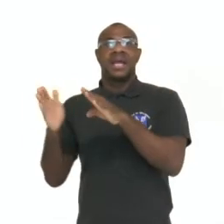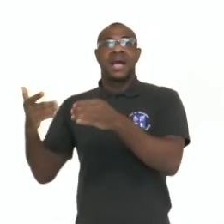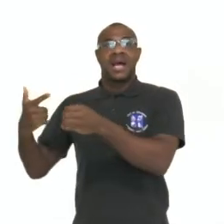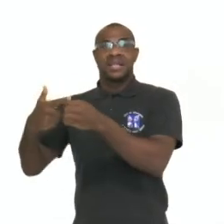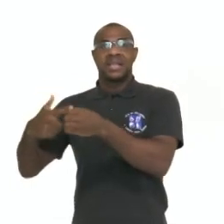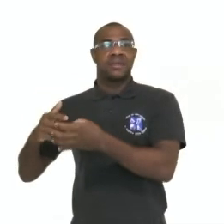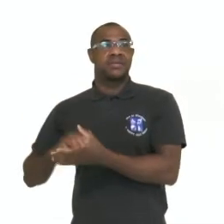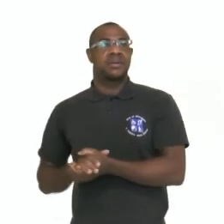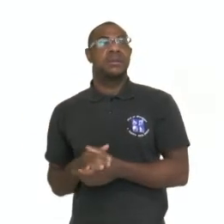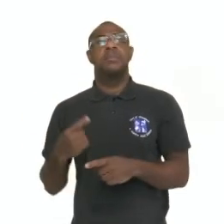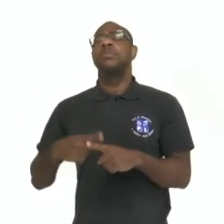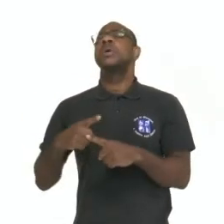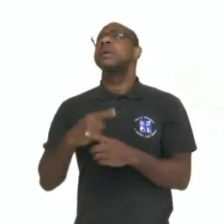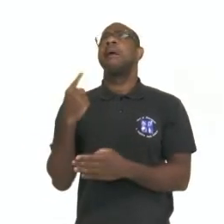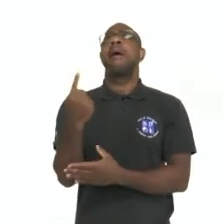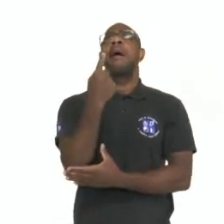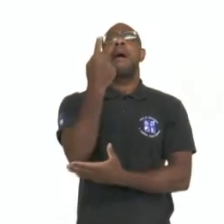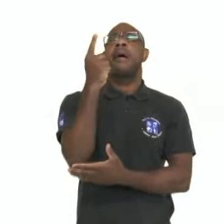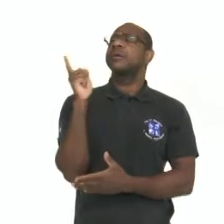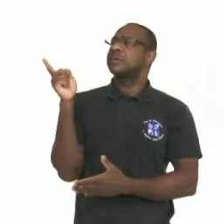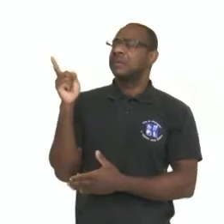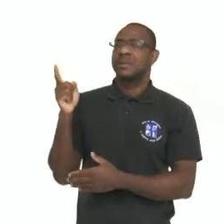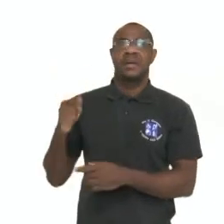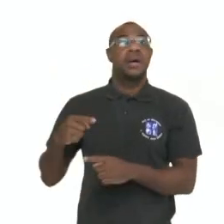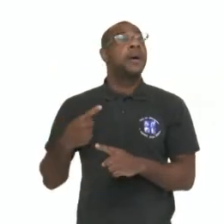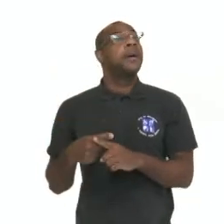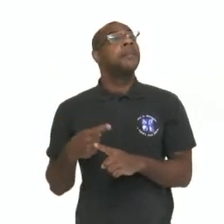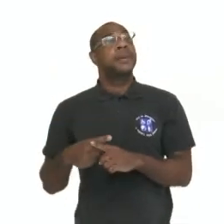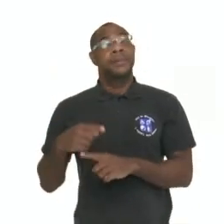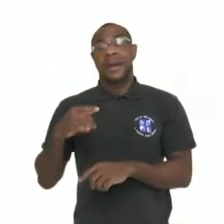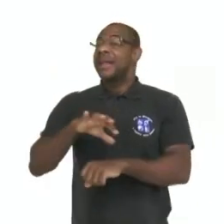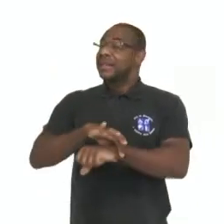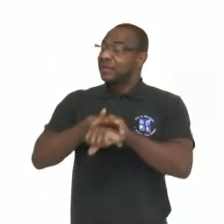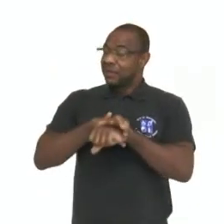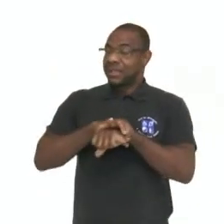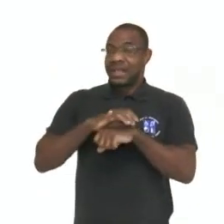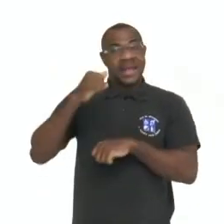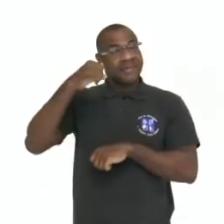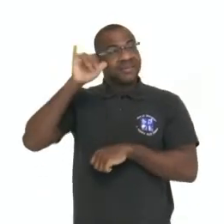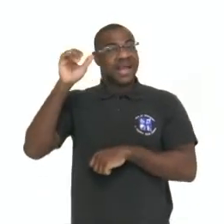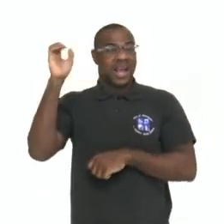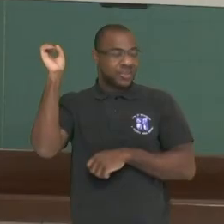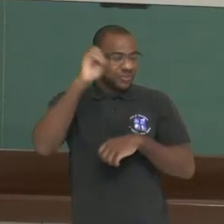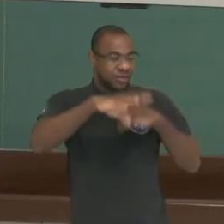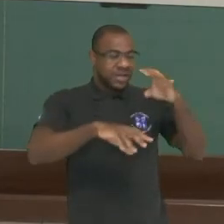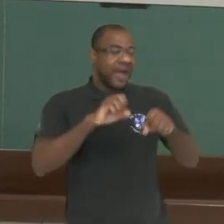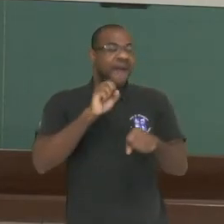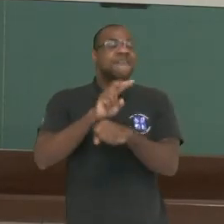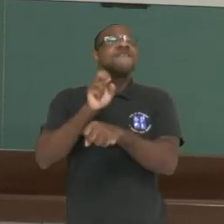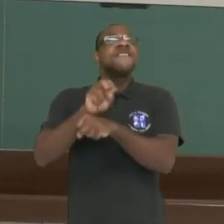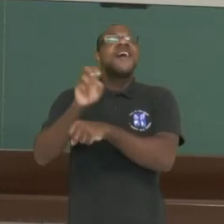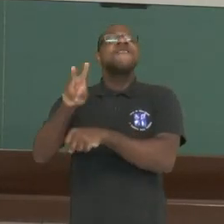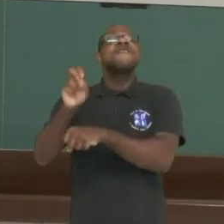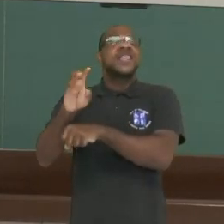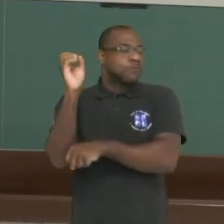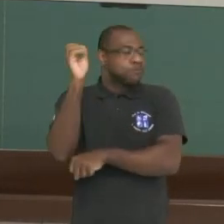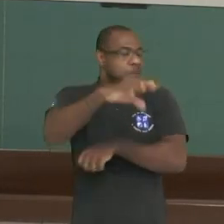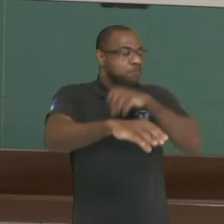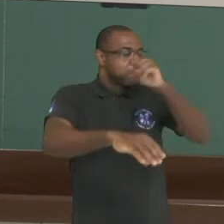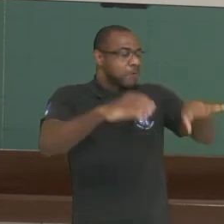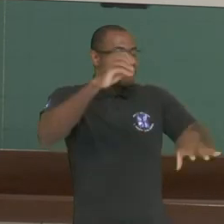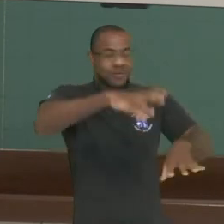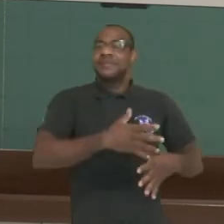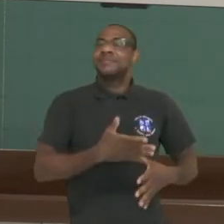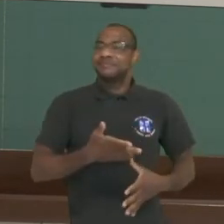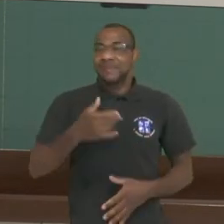que, professor, que elas eram tão altas? Também por questão de segurança, né? Por um povo invasor, estrangeiro, não contaminar as